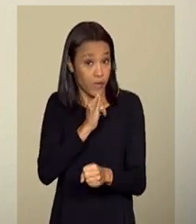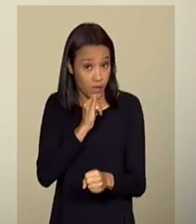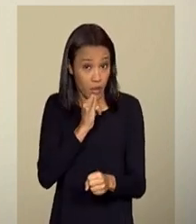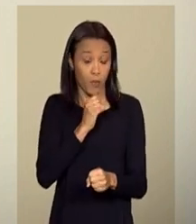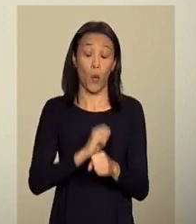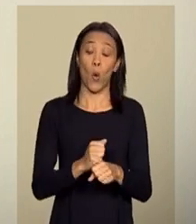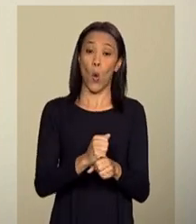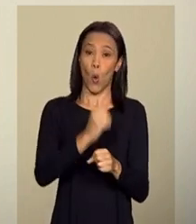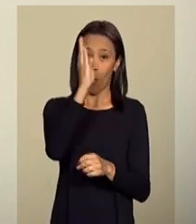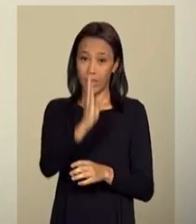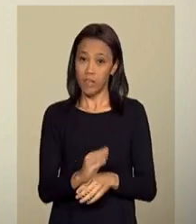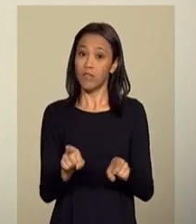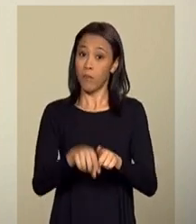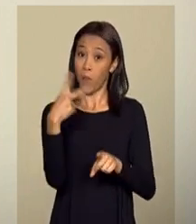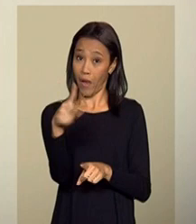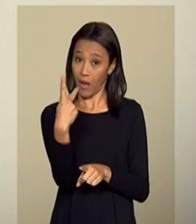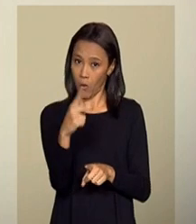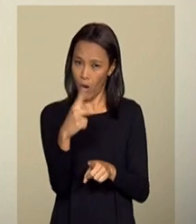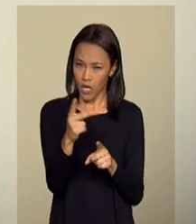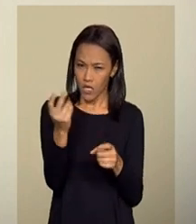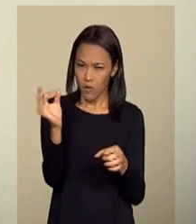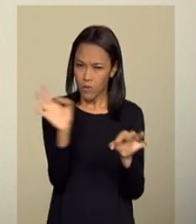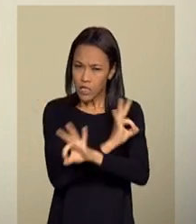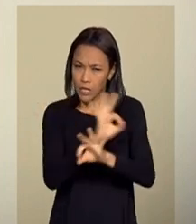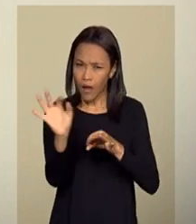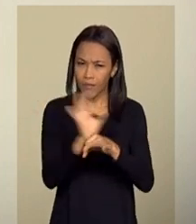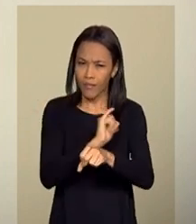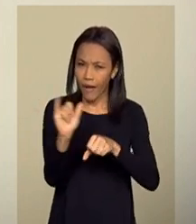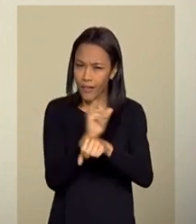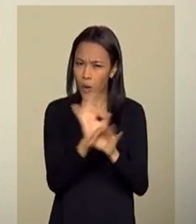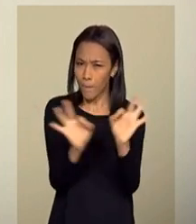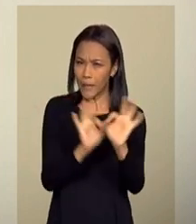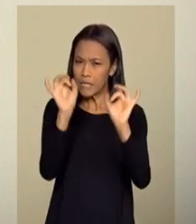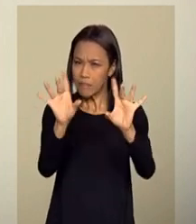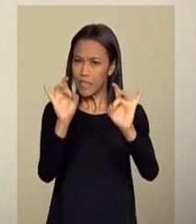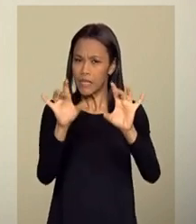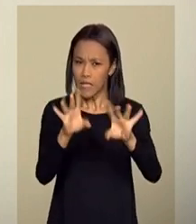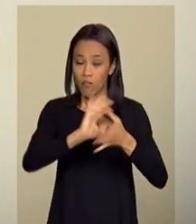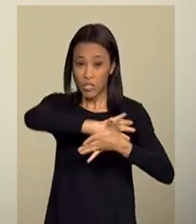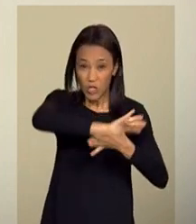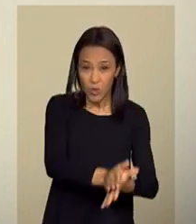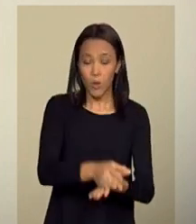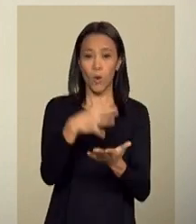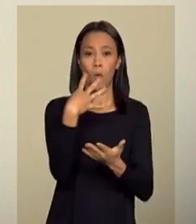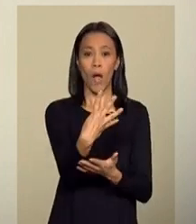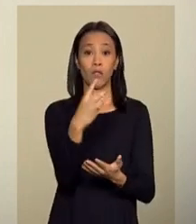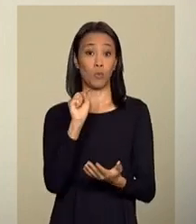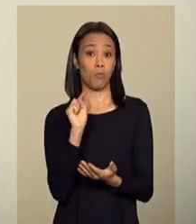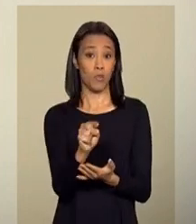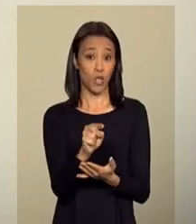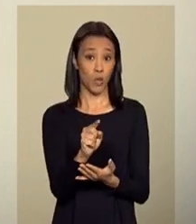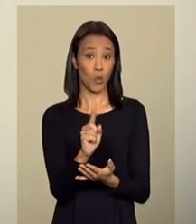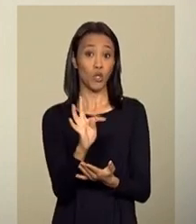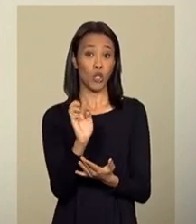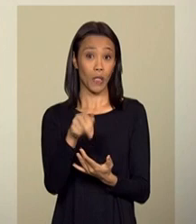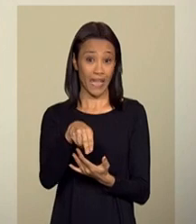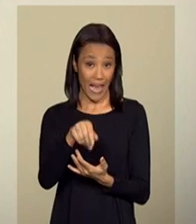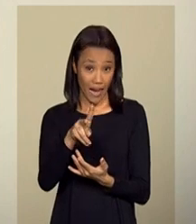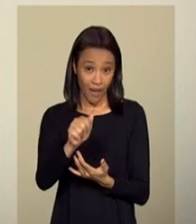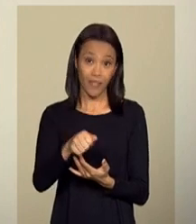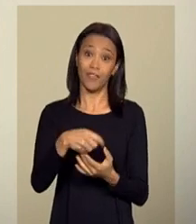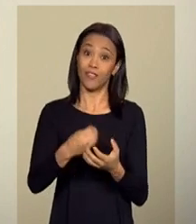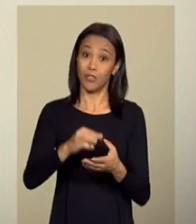o Paraguai montaram uma operação especial Que destruiu 4.000 toneladas de maconha plantada em